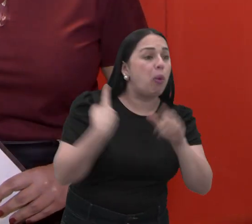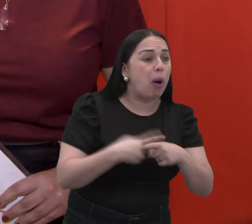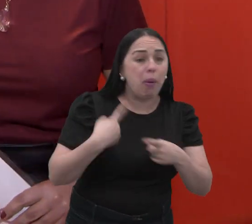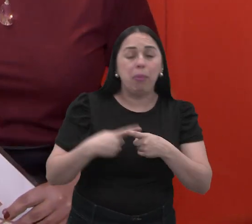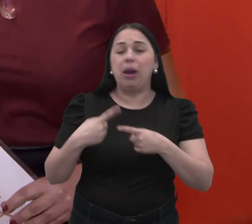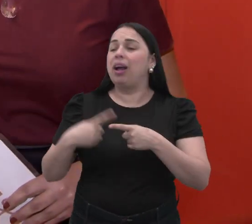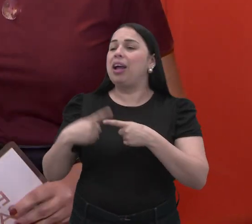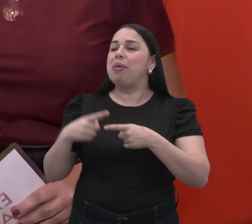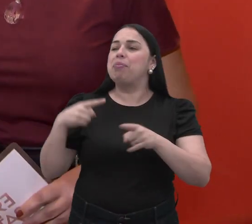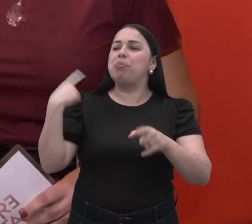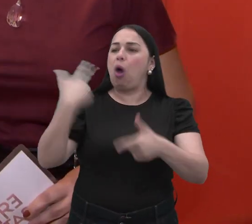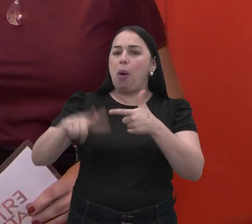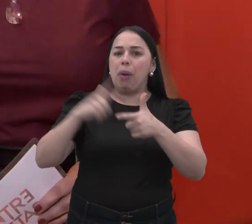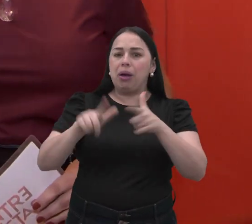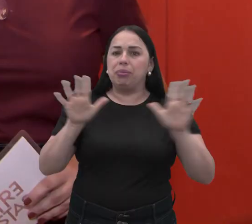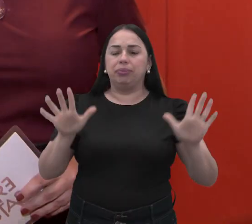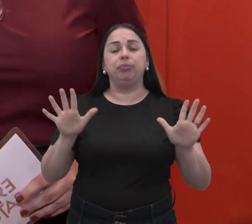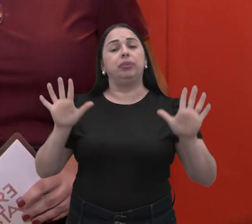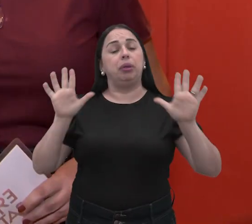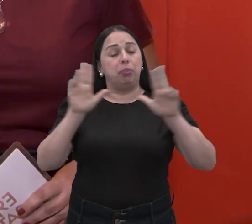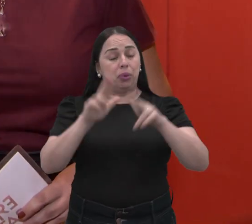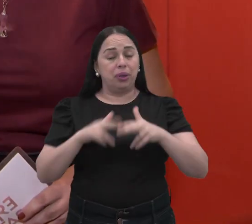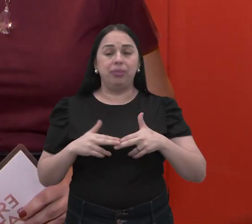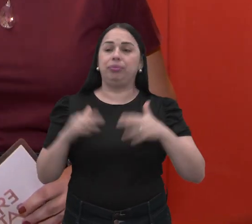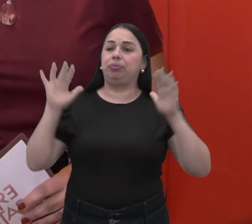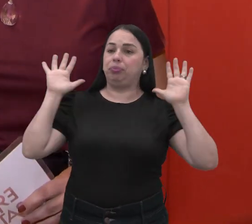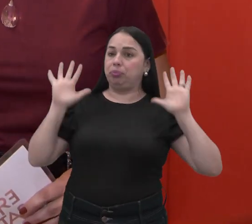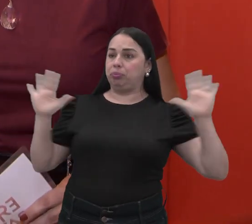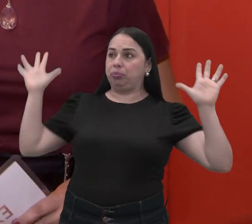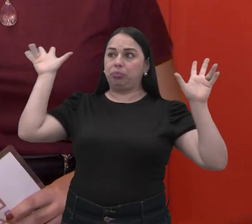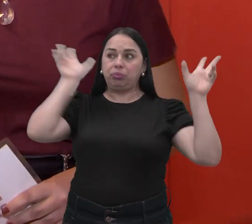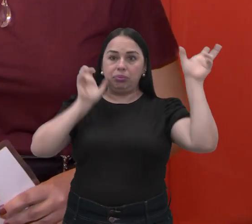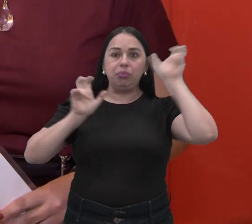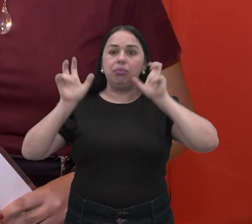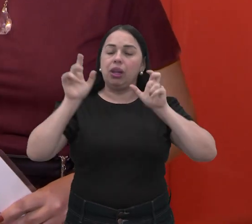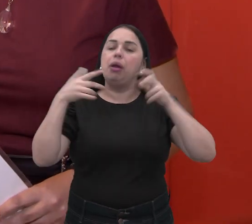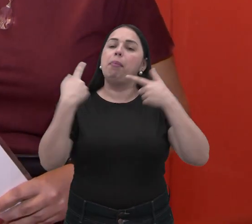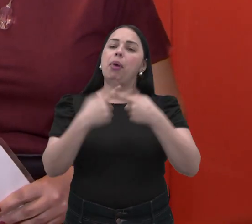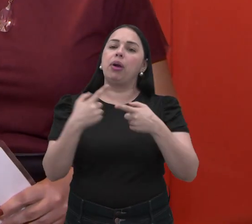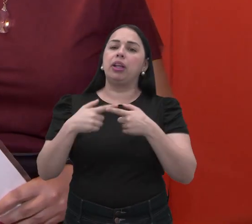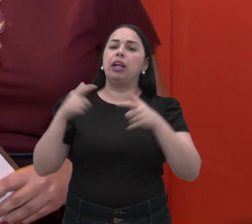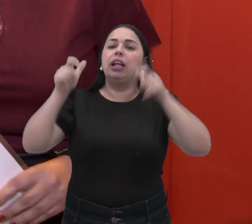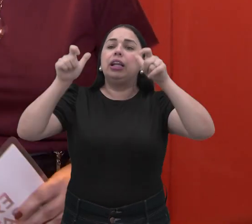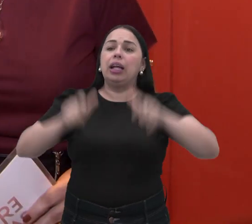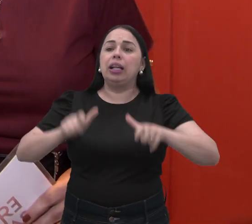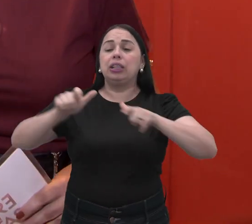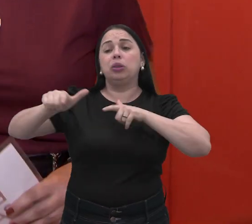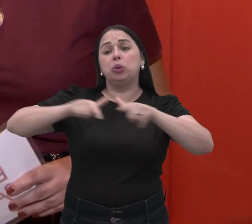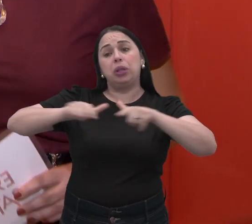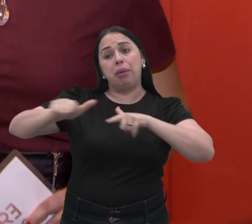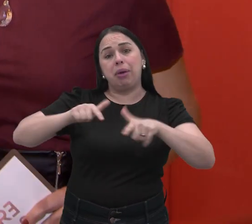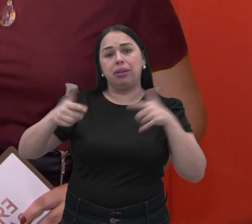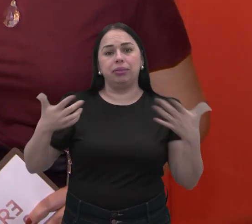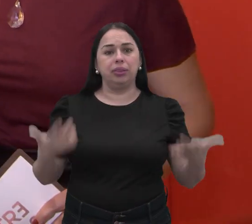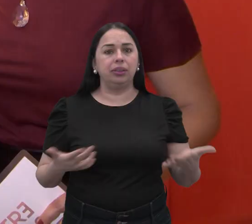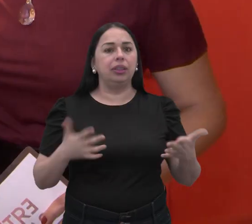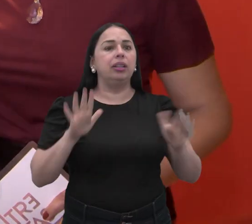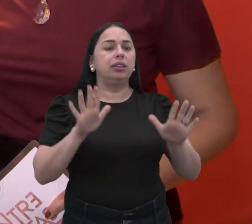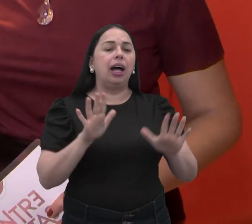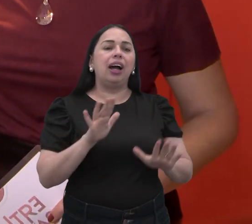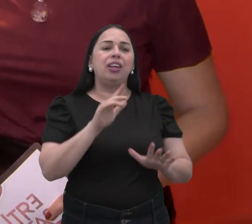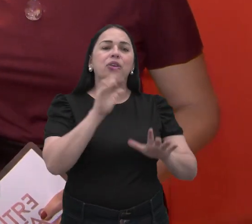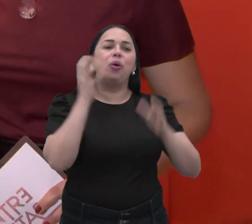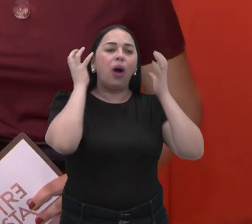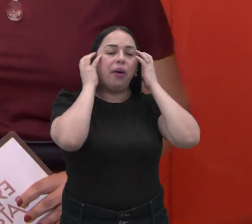tá. Não. Calma. Enfim, esse barulho de fundo, essas vozes de fundo, é porque nós estamos no meio do trabalho do Eloy. Exatamente. Está